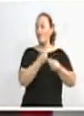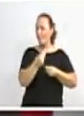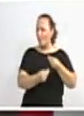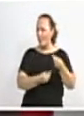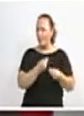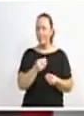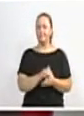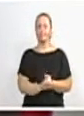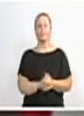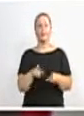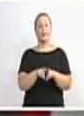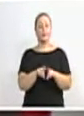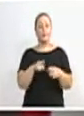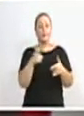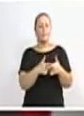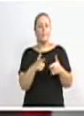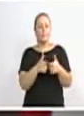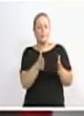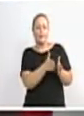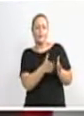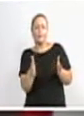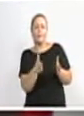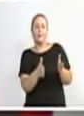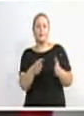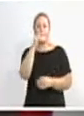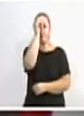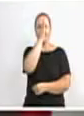e após 64,